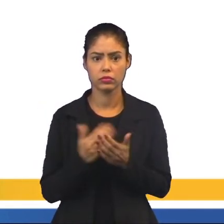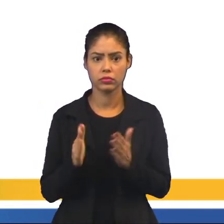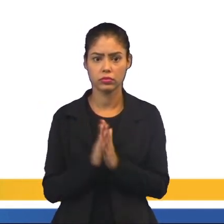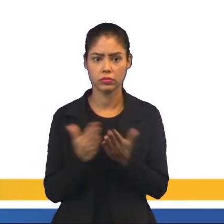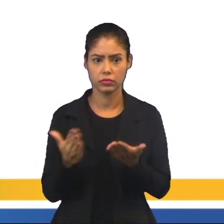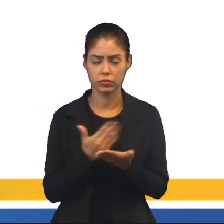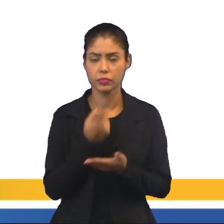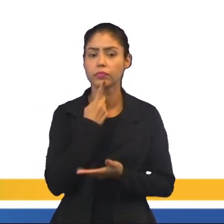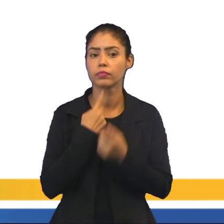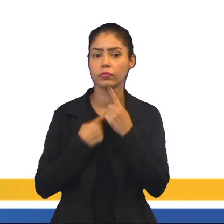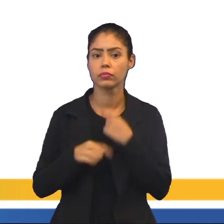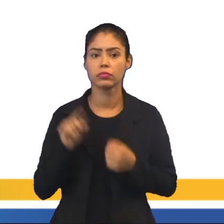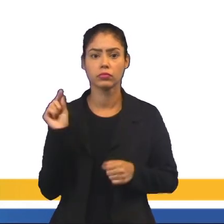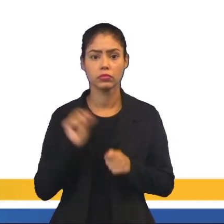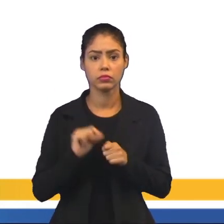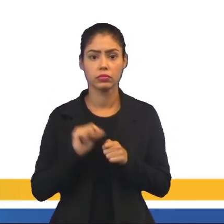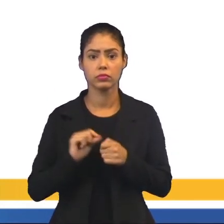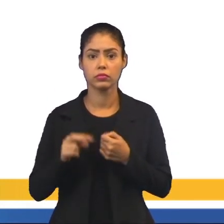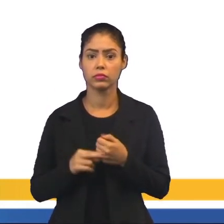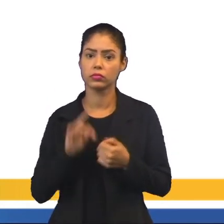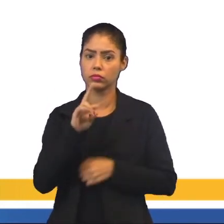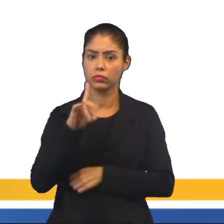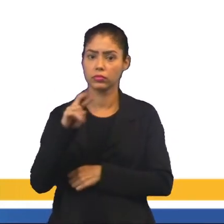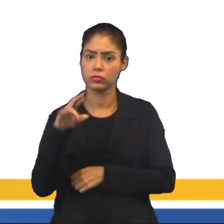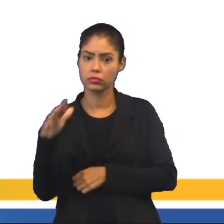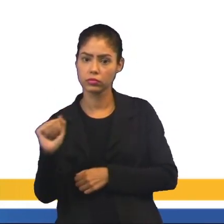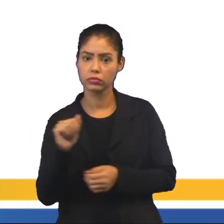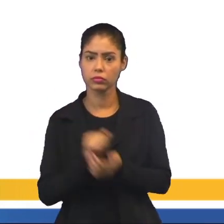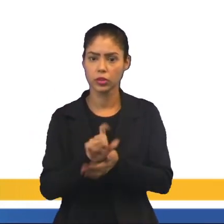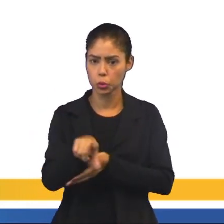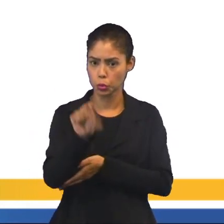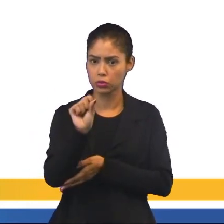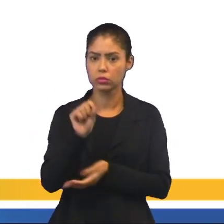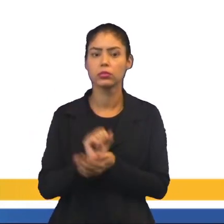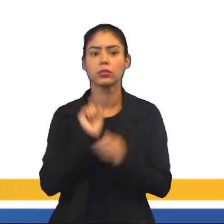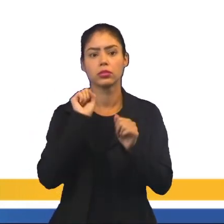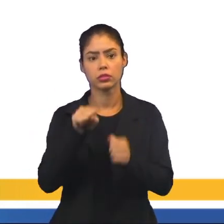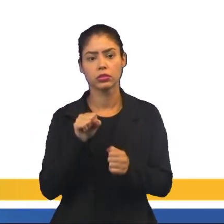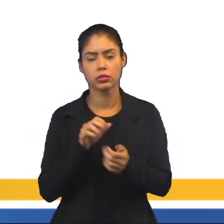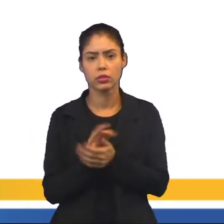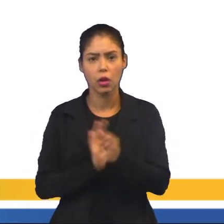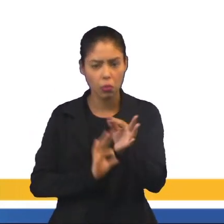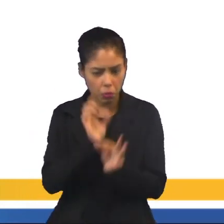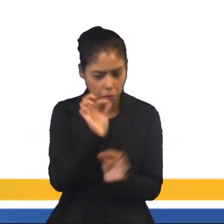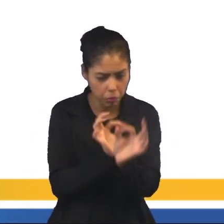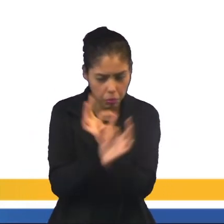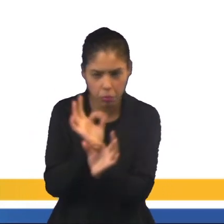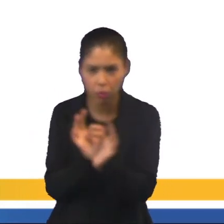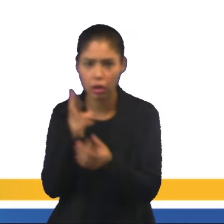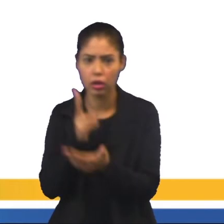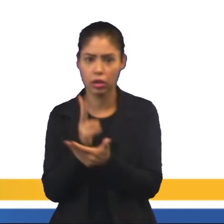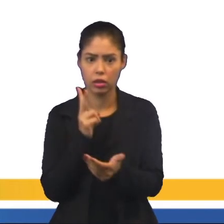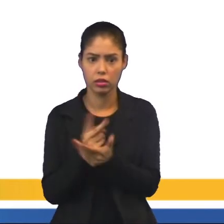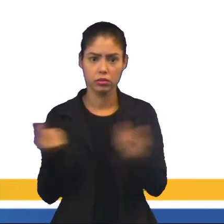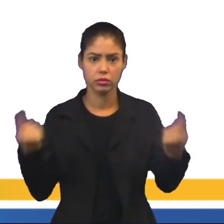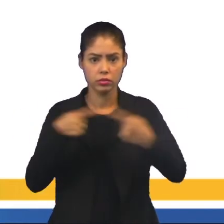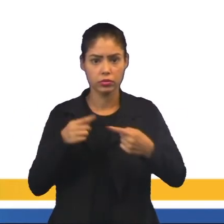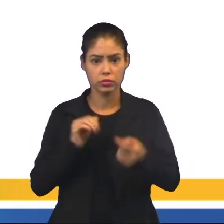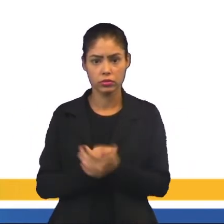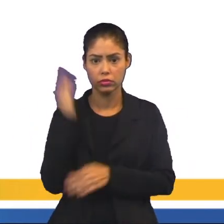livre vontade. Não fazem sob circunstância de sua escolha, e sim sobre aquelas com que se